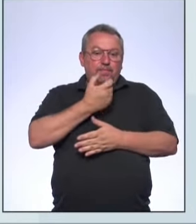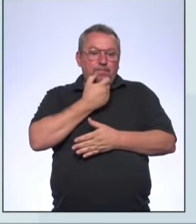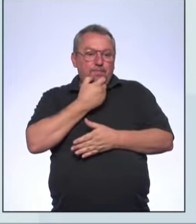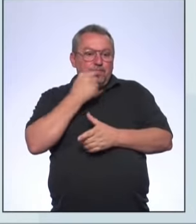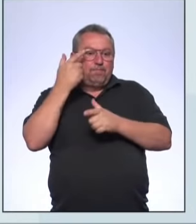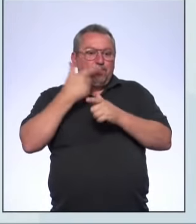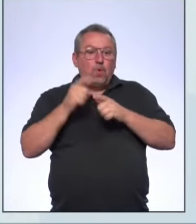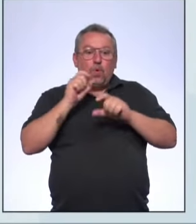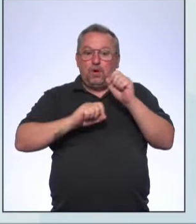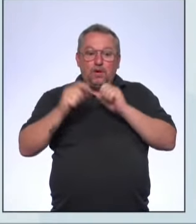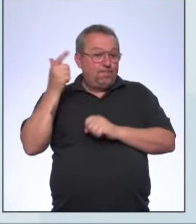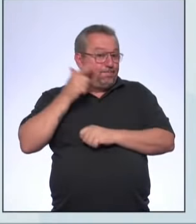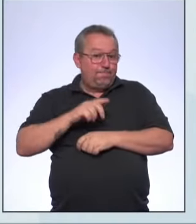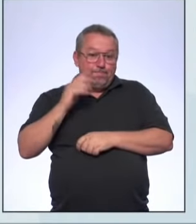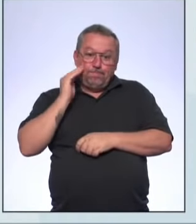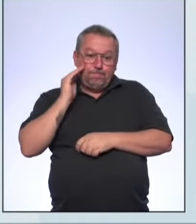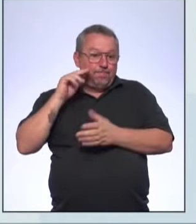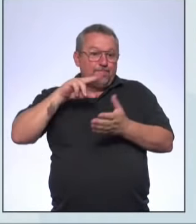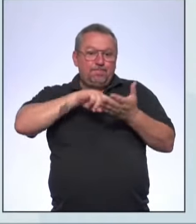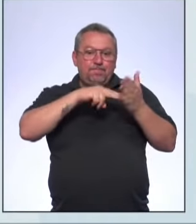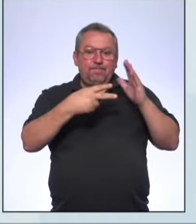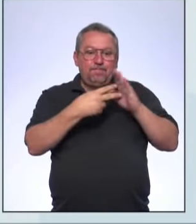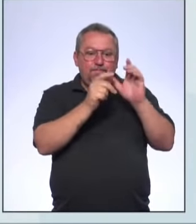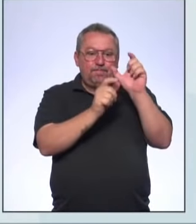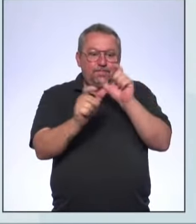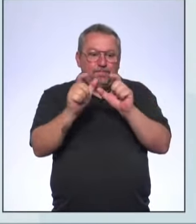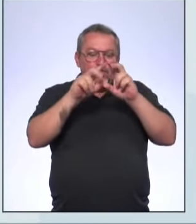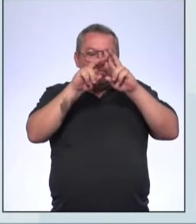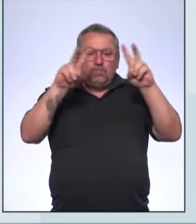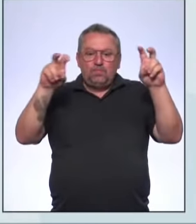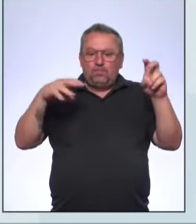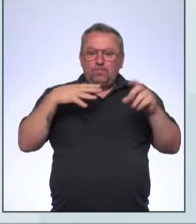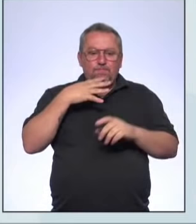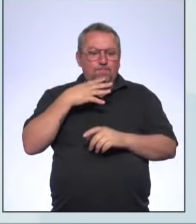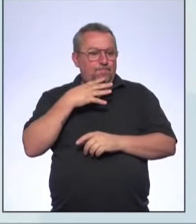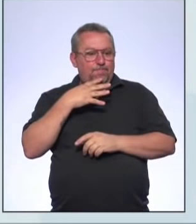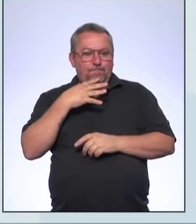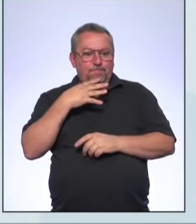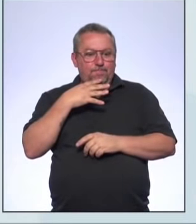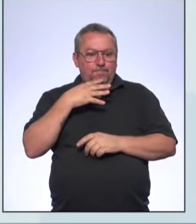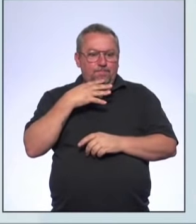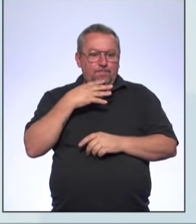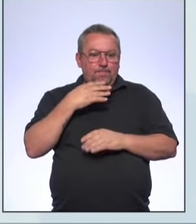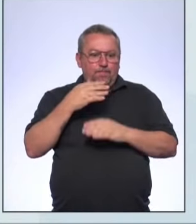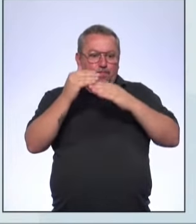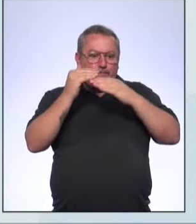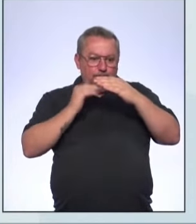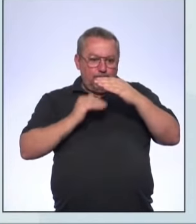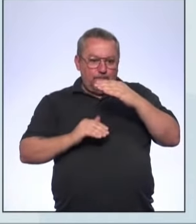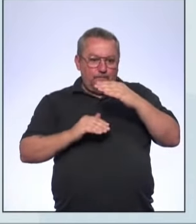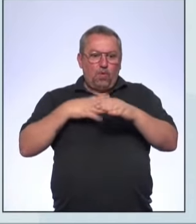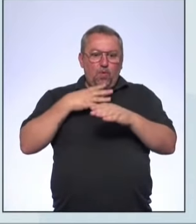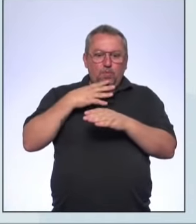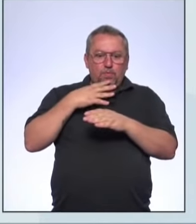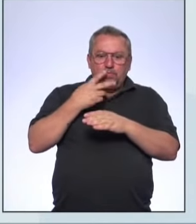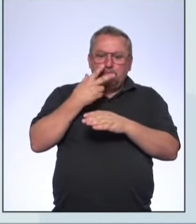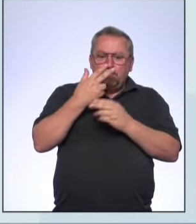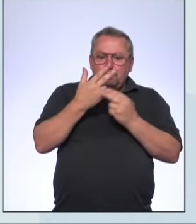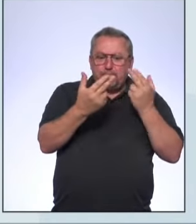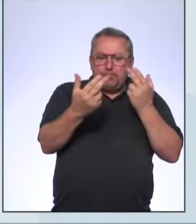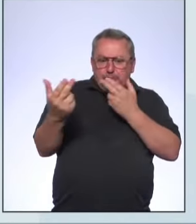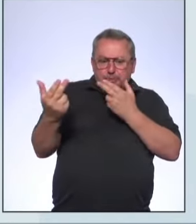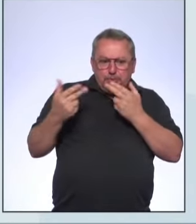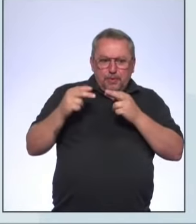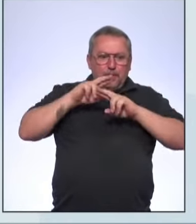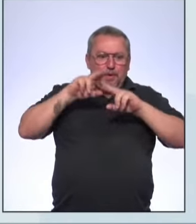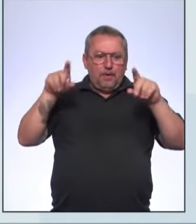língua inglesa sobre o que não entendeu e o significado de palavras ou expressões conhecidas a segunda habilidade é reconhecer semelhanças